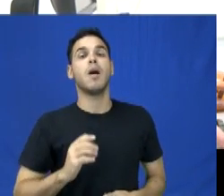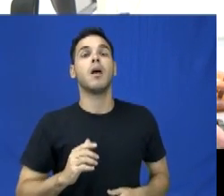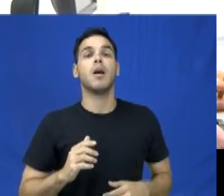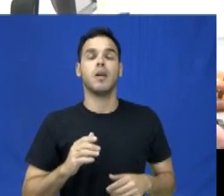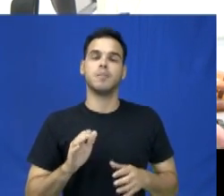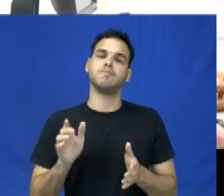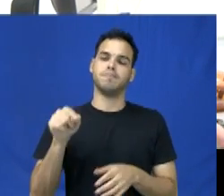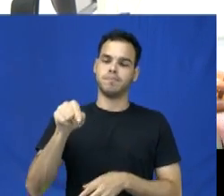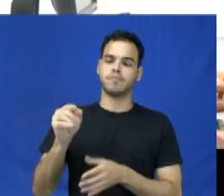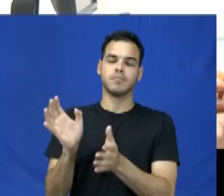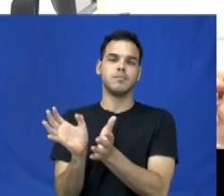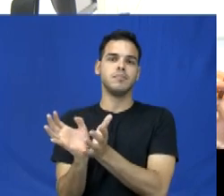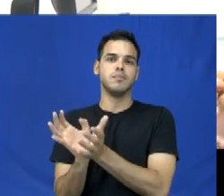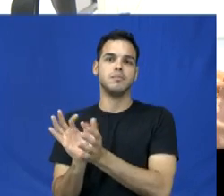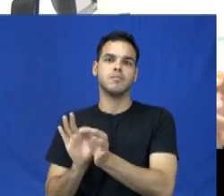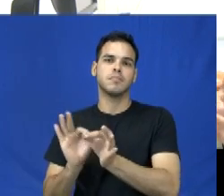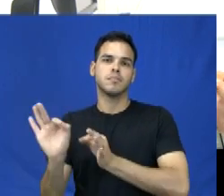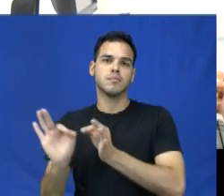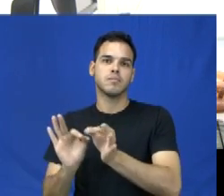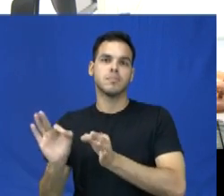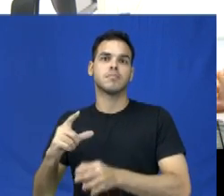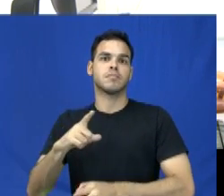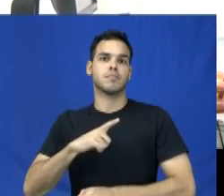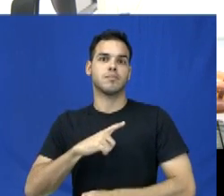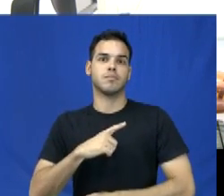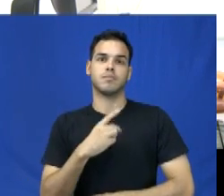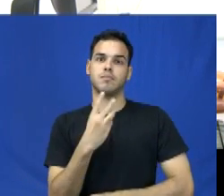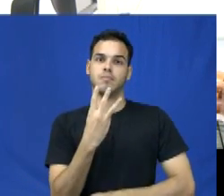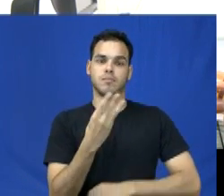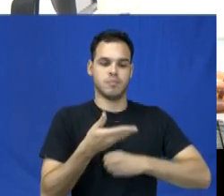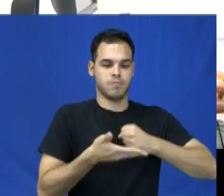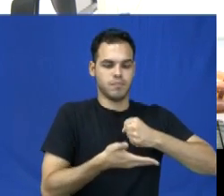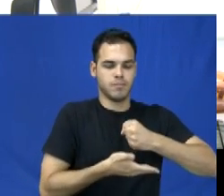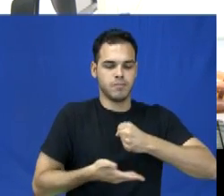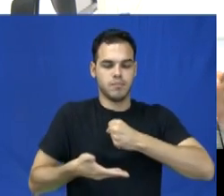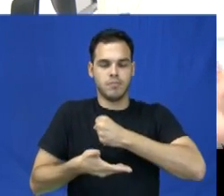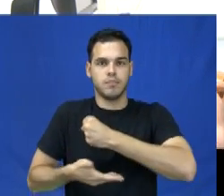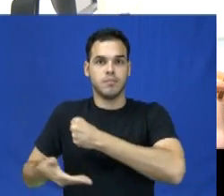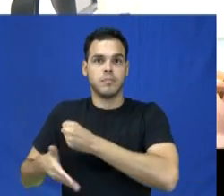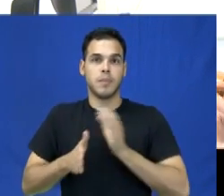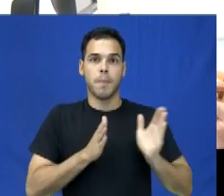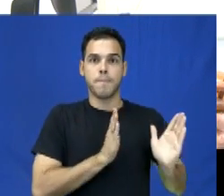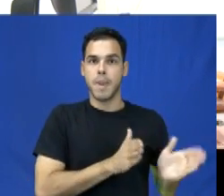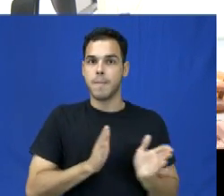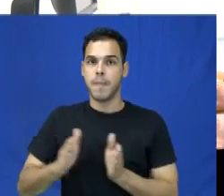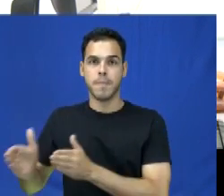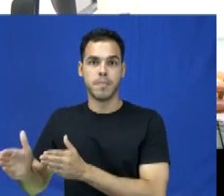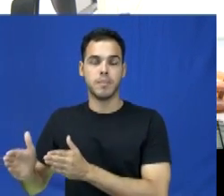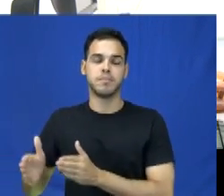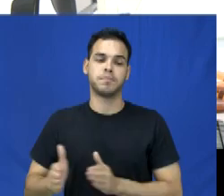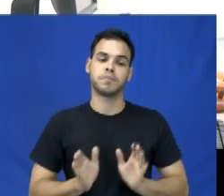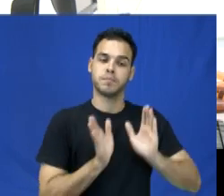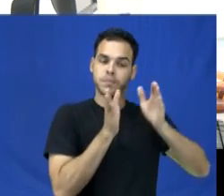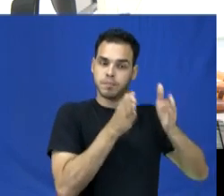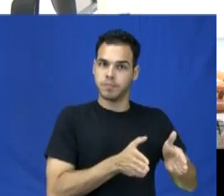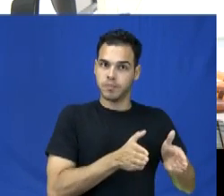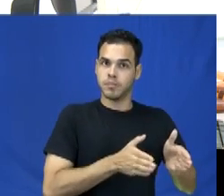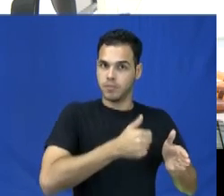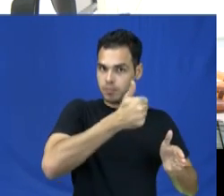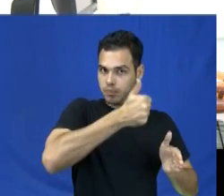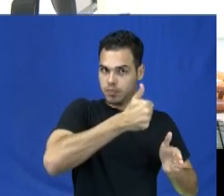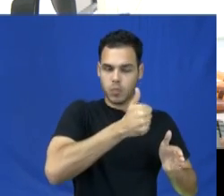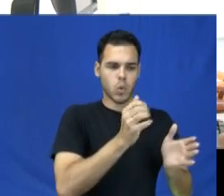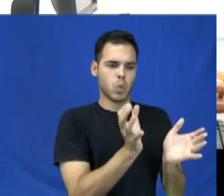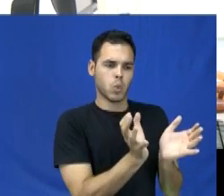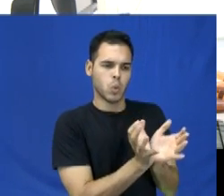projeto, nós falamos que é um projeto, é um tripé, que são por etapas. No primeiro momento, um